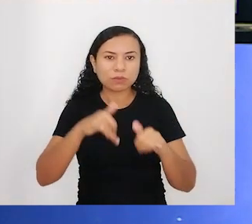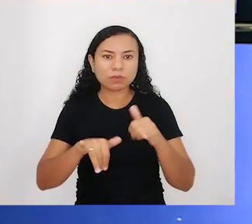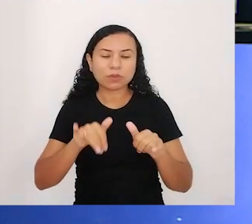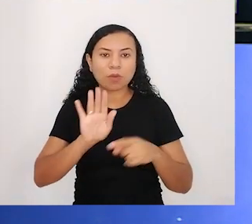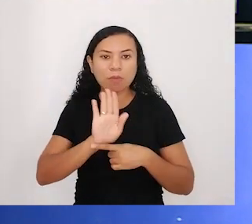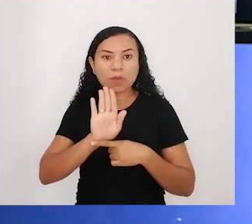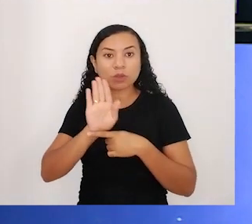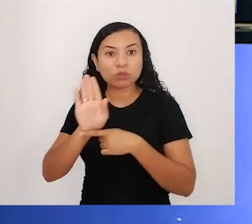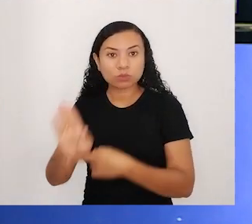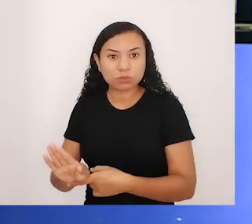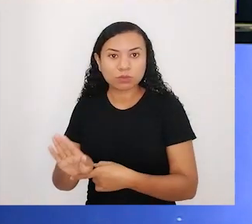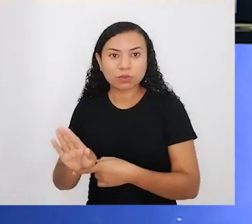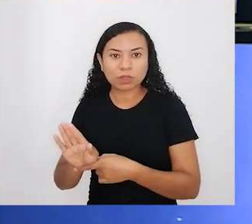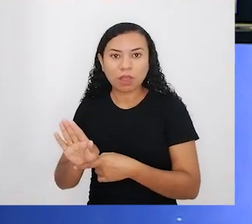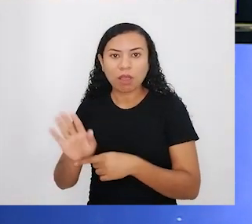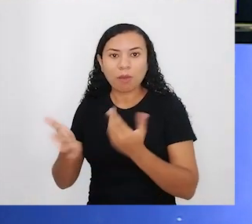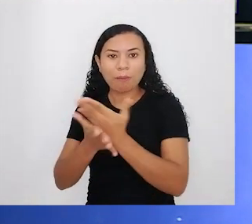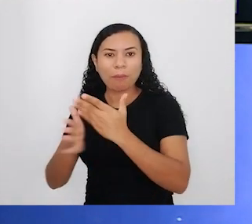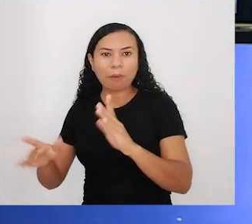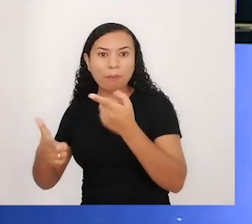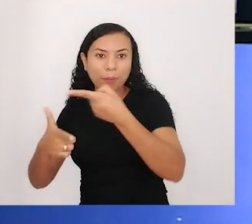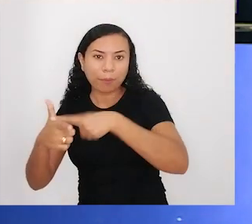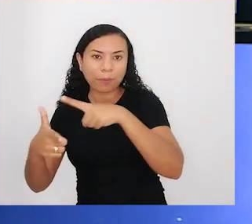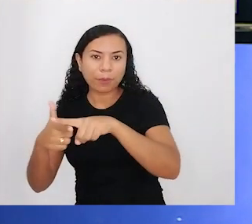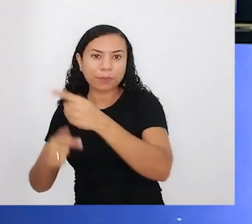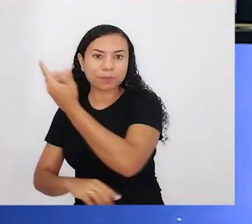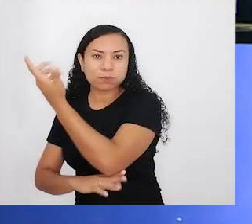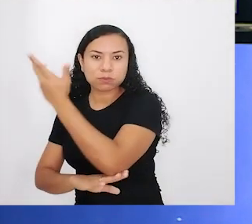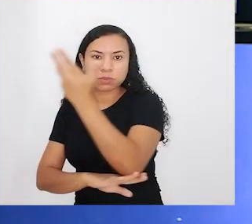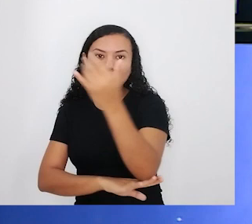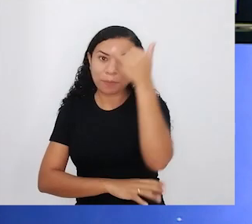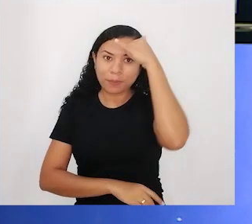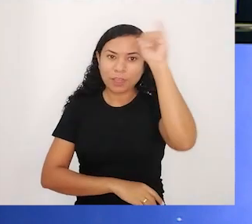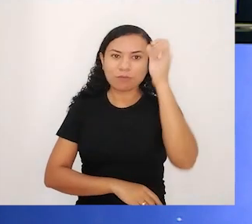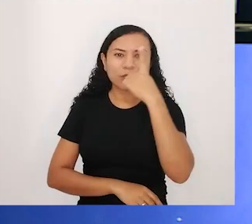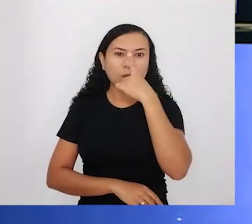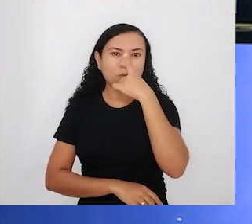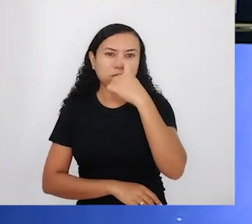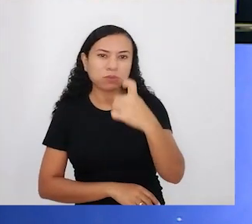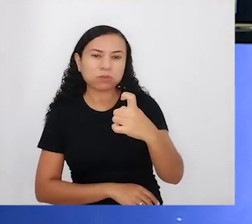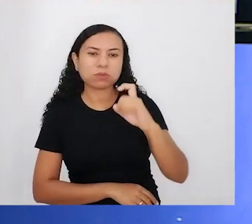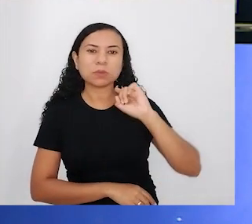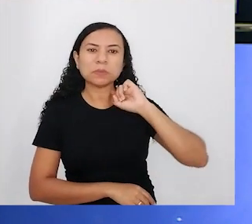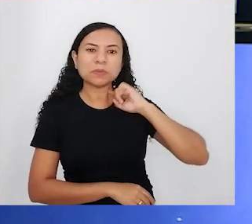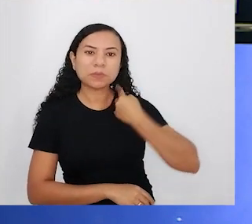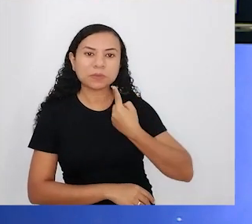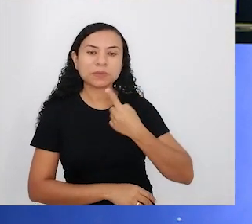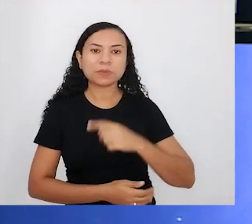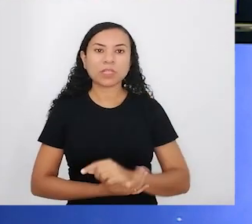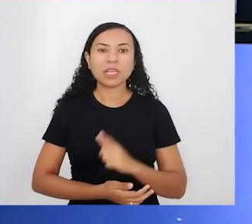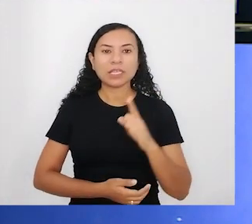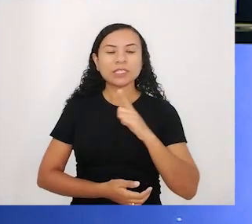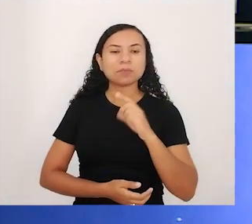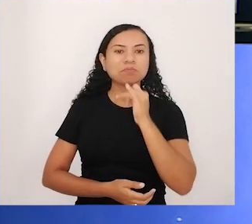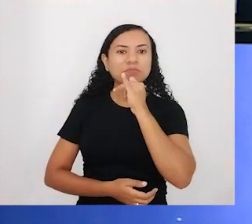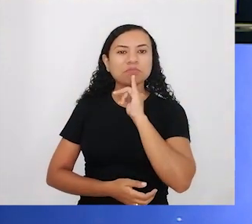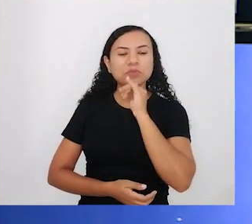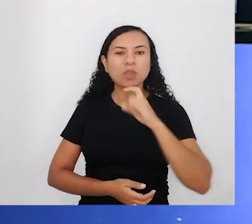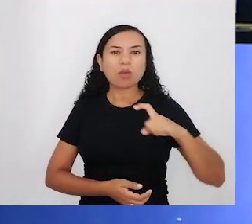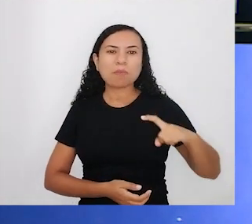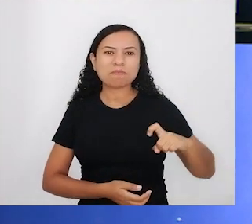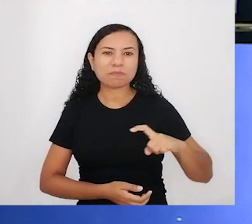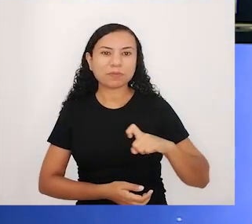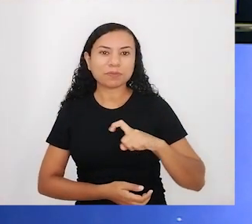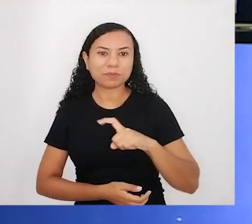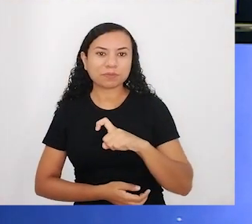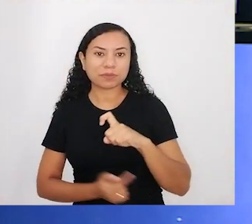para resolver um problema ambiental, principalmente relacionado à contaminação, à poluição. Tem alguns fungos que produzem uma